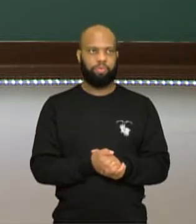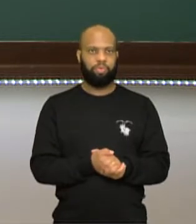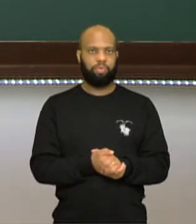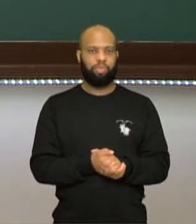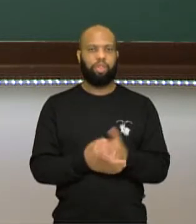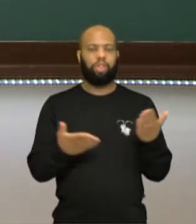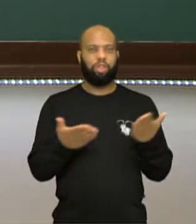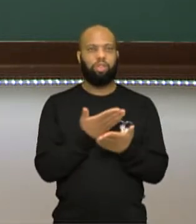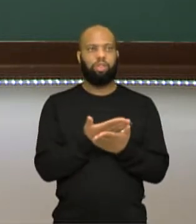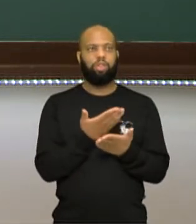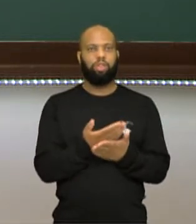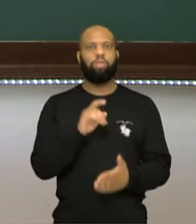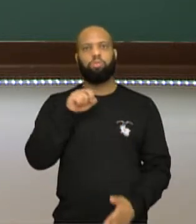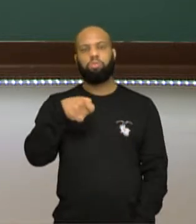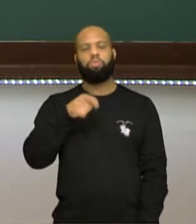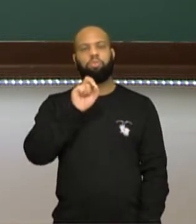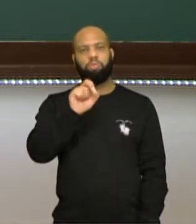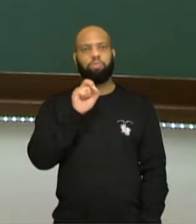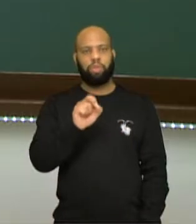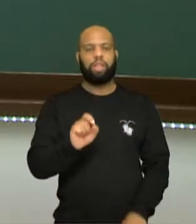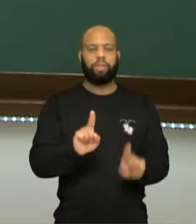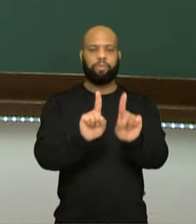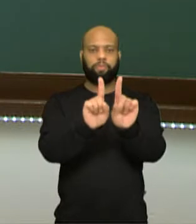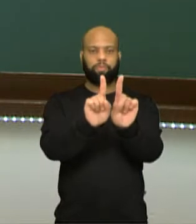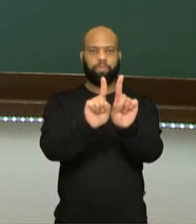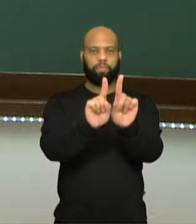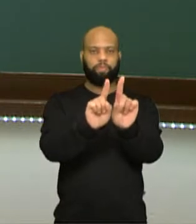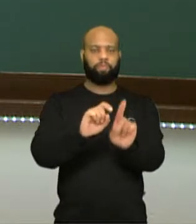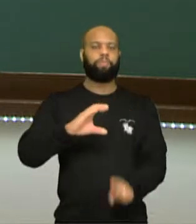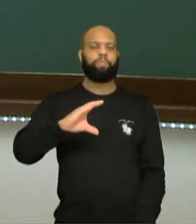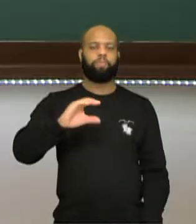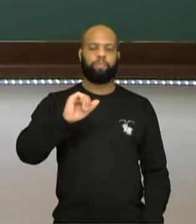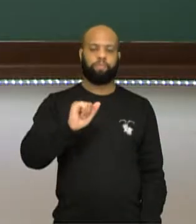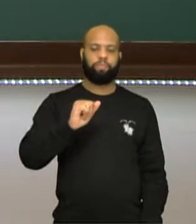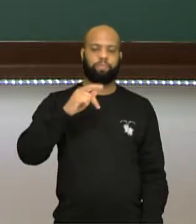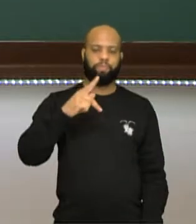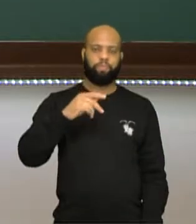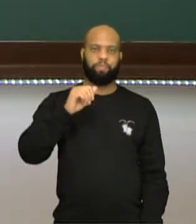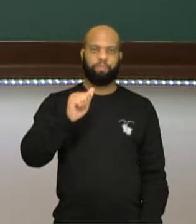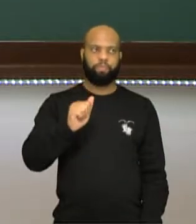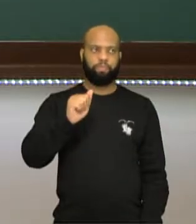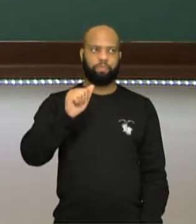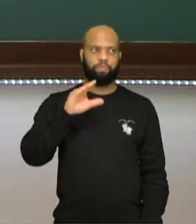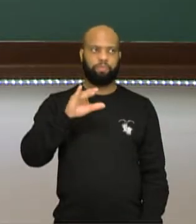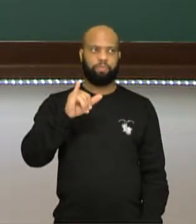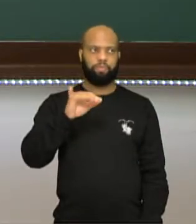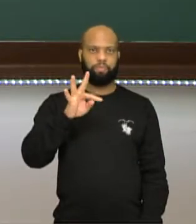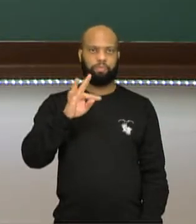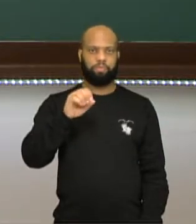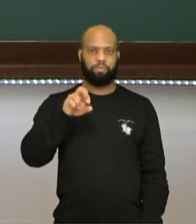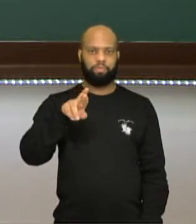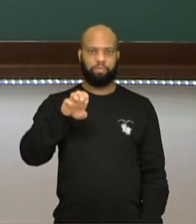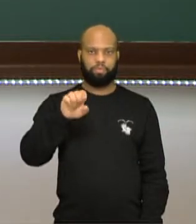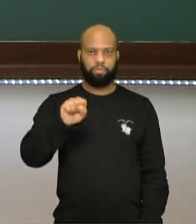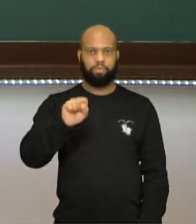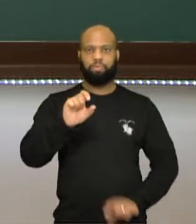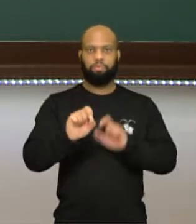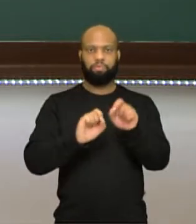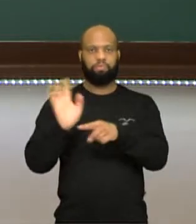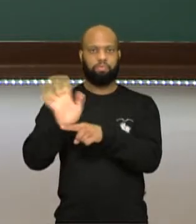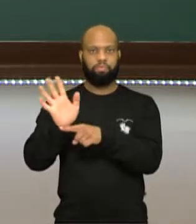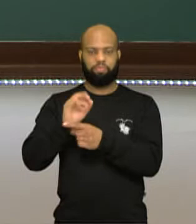vamos falar sobre o conteúdo capacitores é uma é um vídeo né de tudo são a